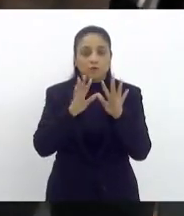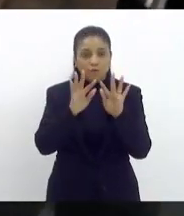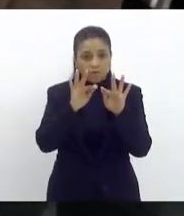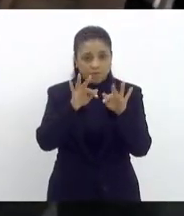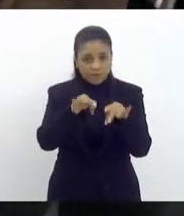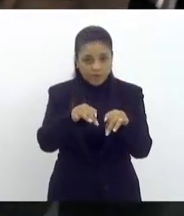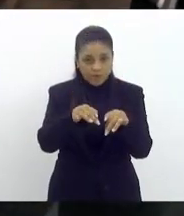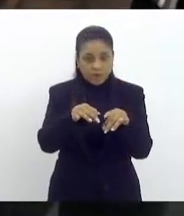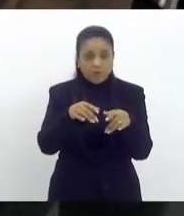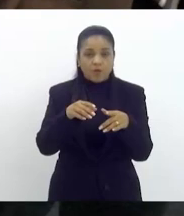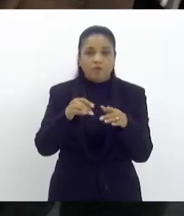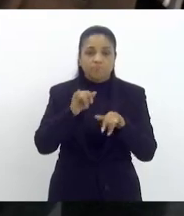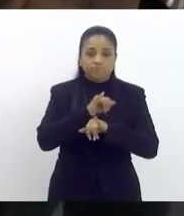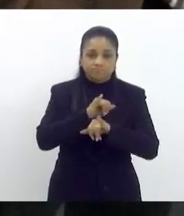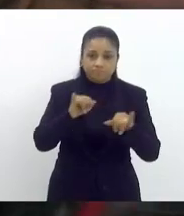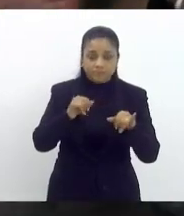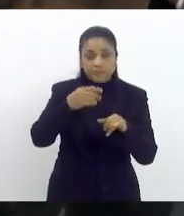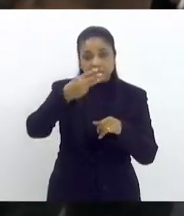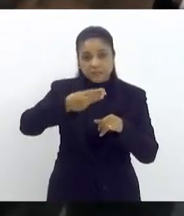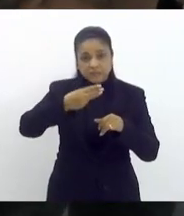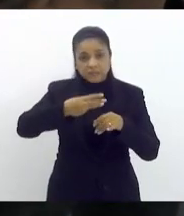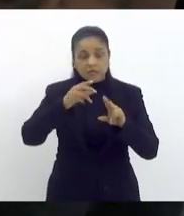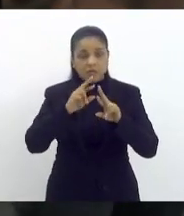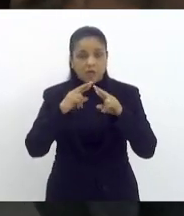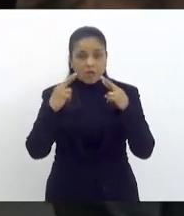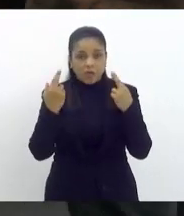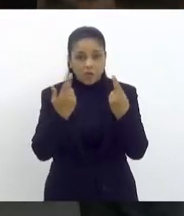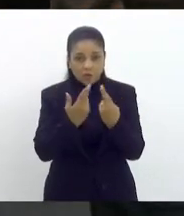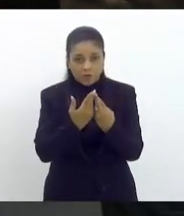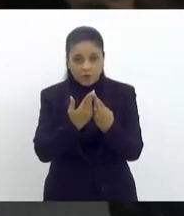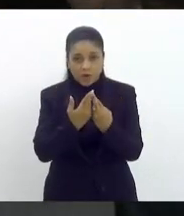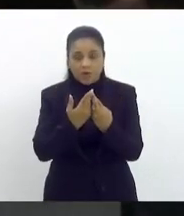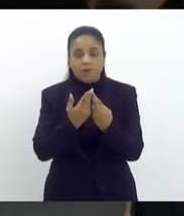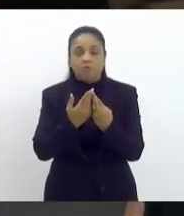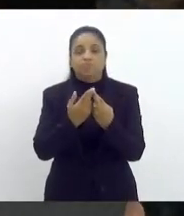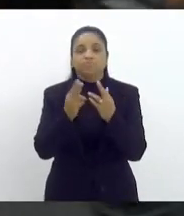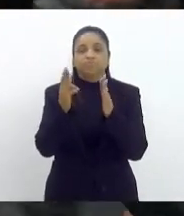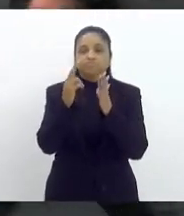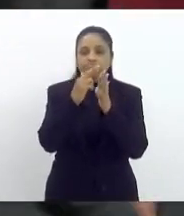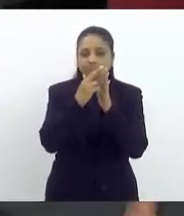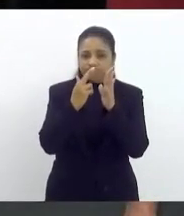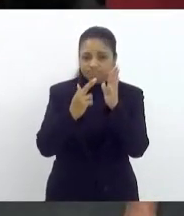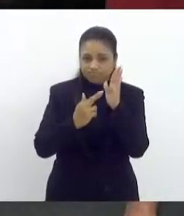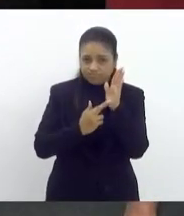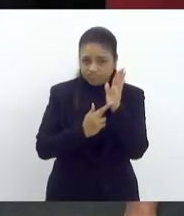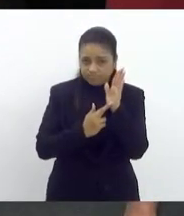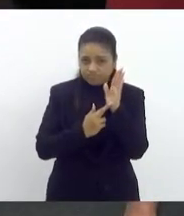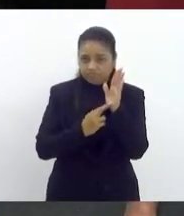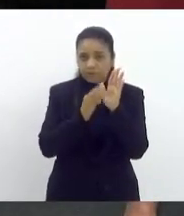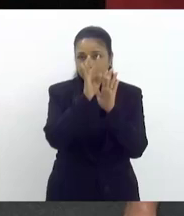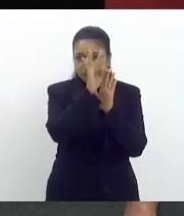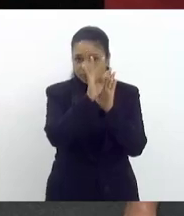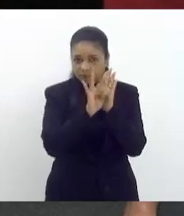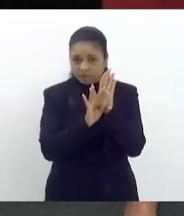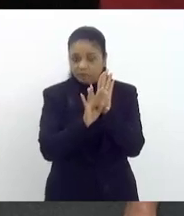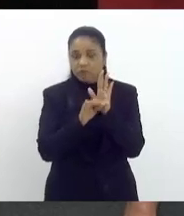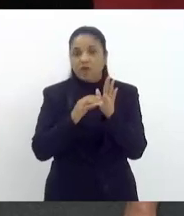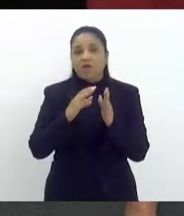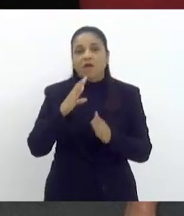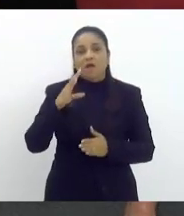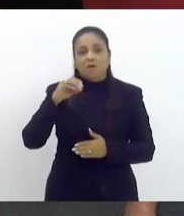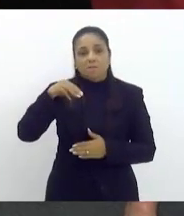a terceira reunião extraordinária convoco nos termos regimentais senhores deputados Carlos Macedo